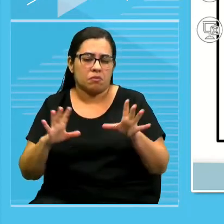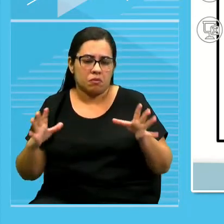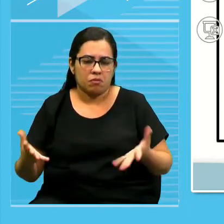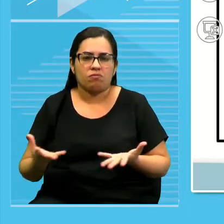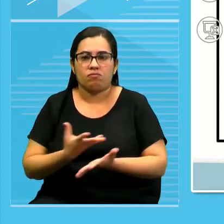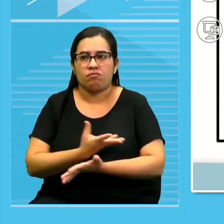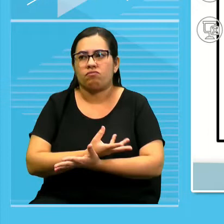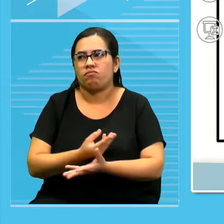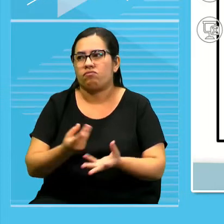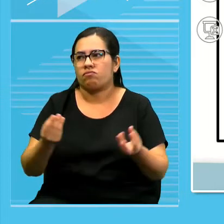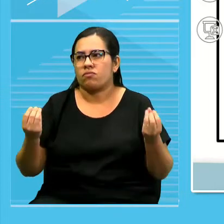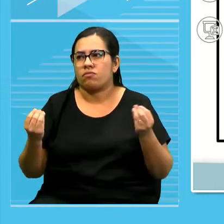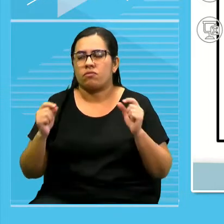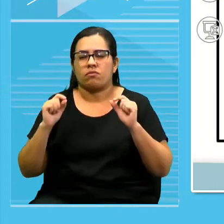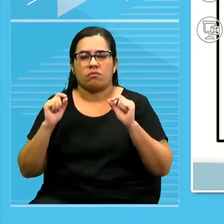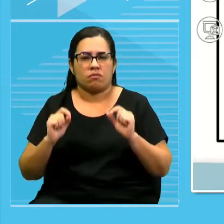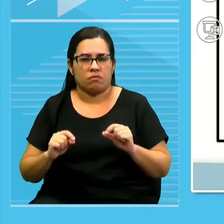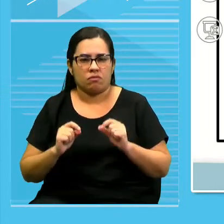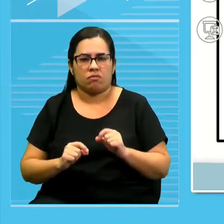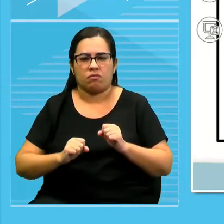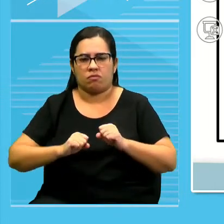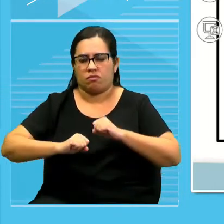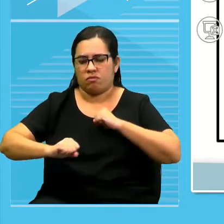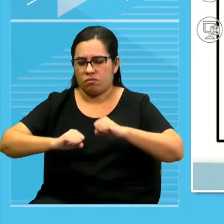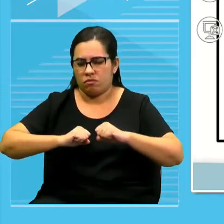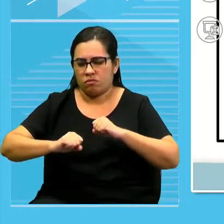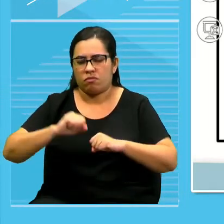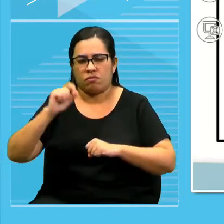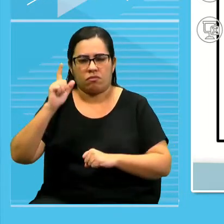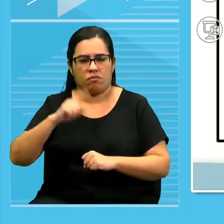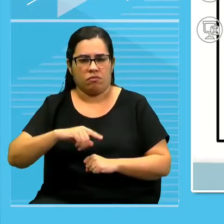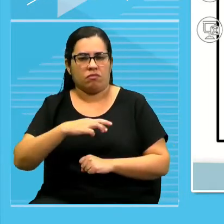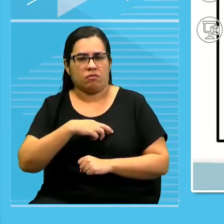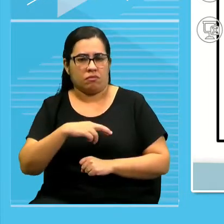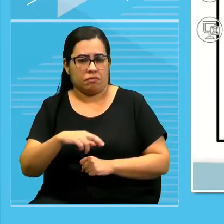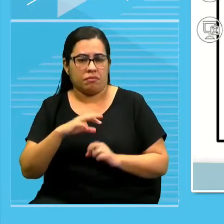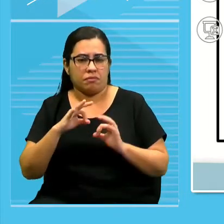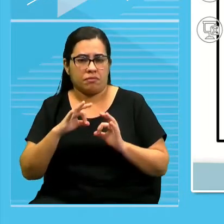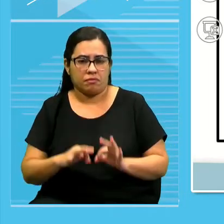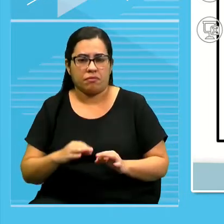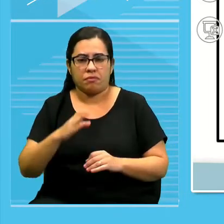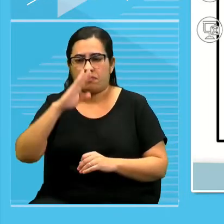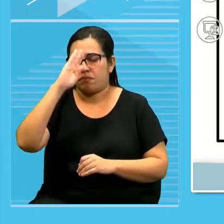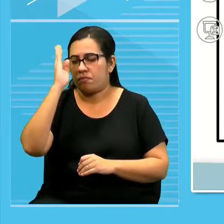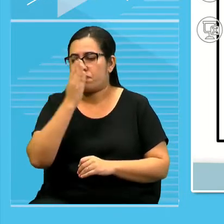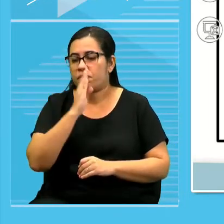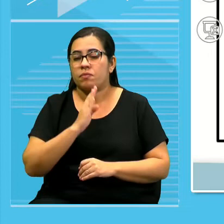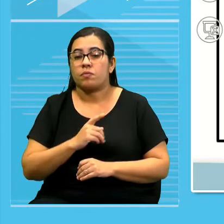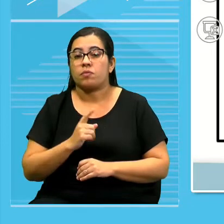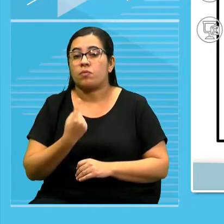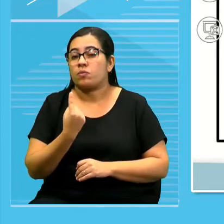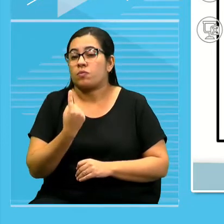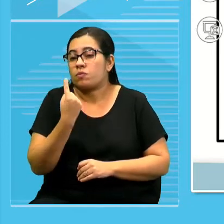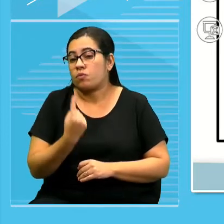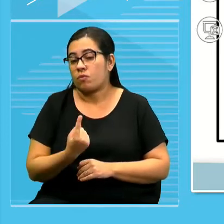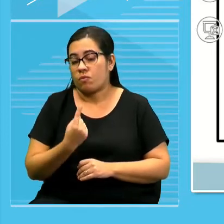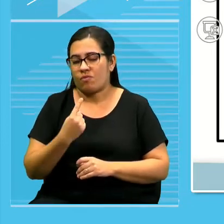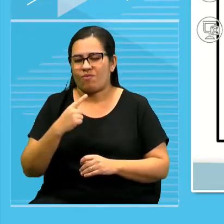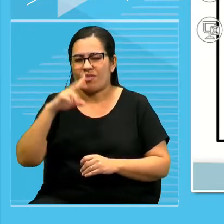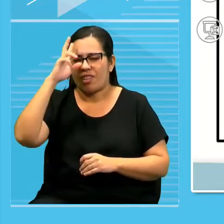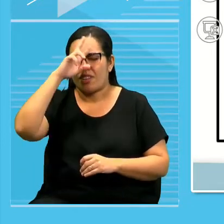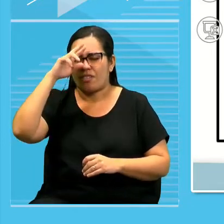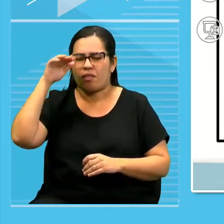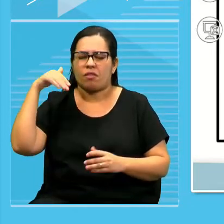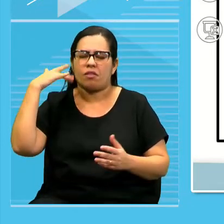uma grande quantidade de manifestações religiosas né então o Brasil só teve um momento da história